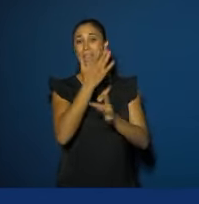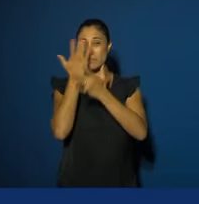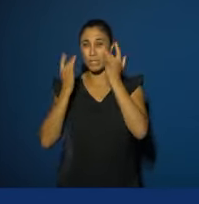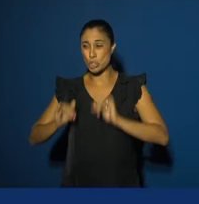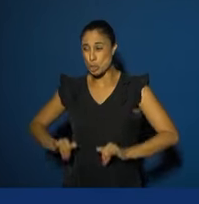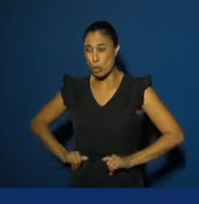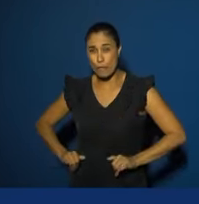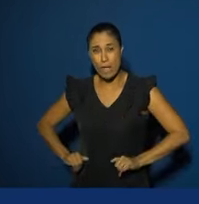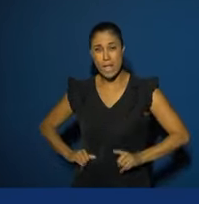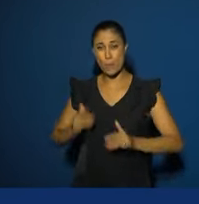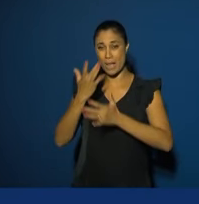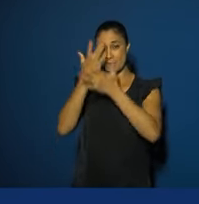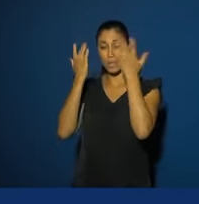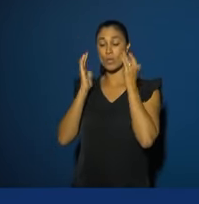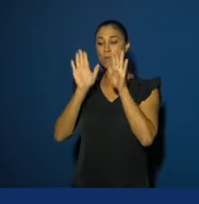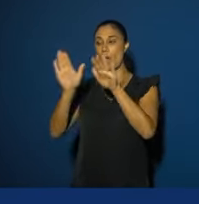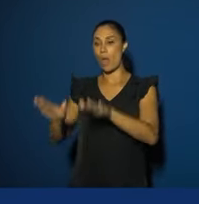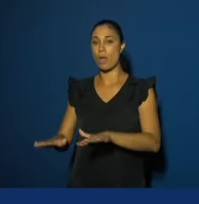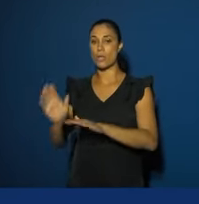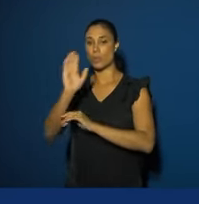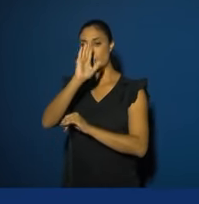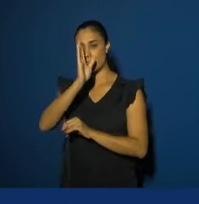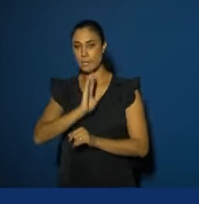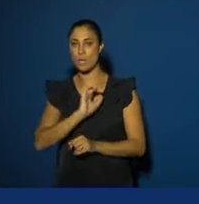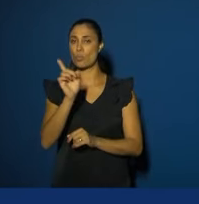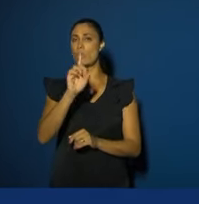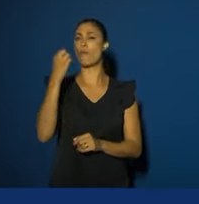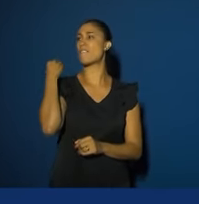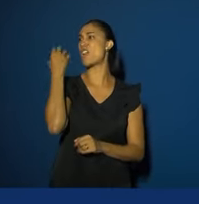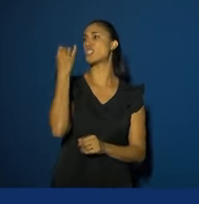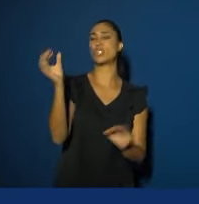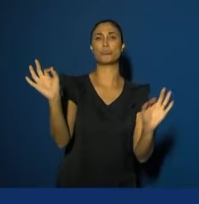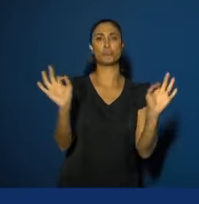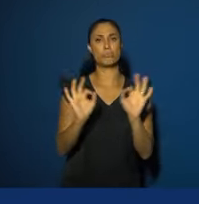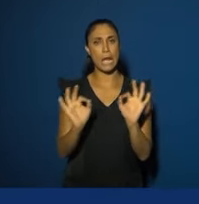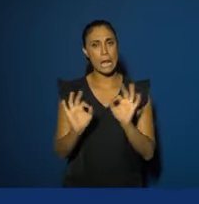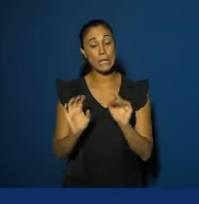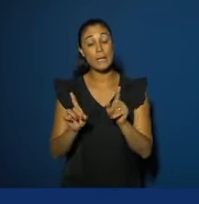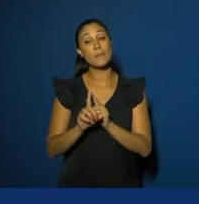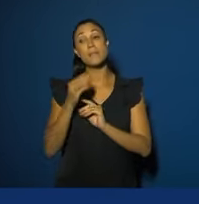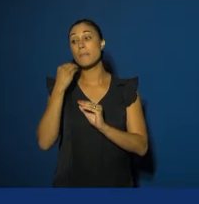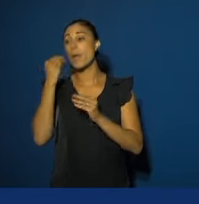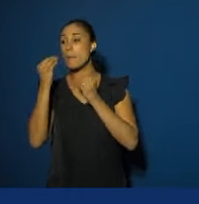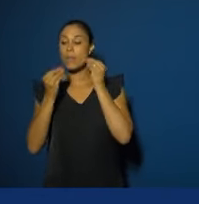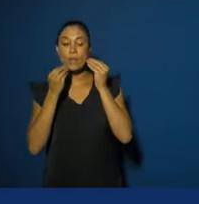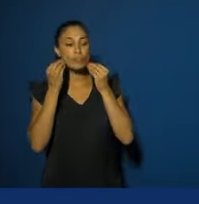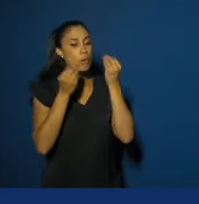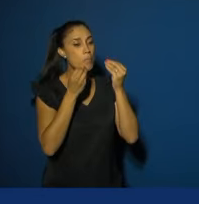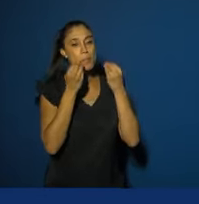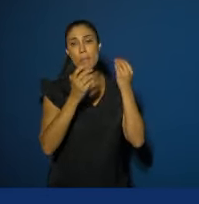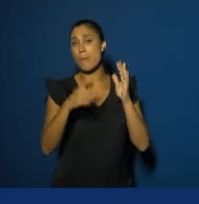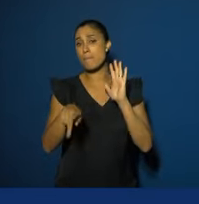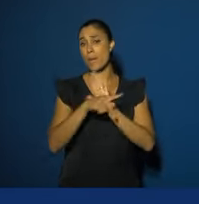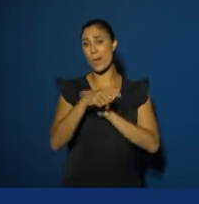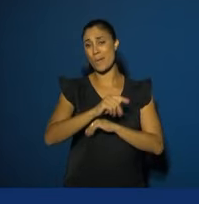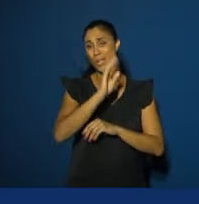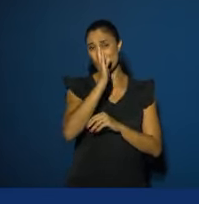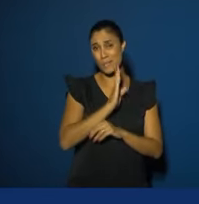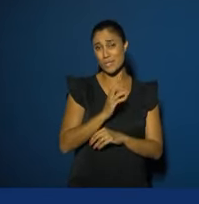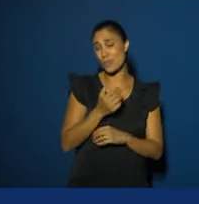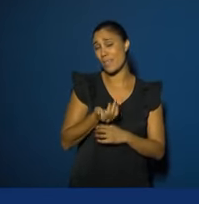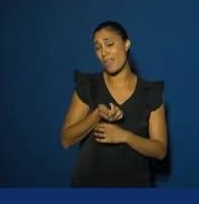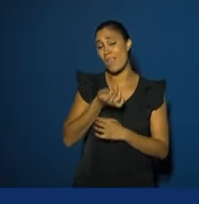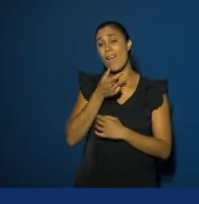ficando mais tempo no Brasil né não viajando e experimentando muita coisa que talvez não